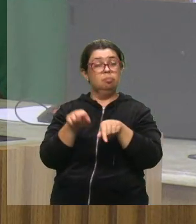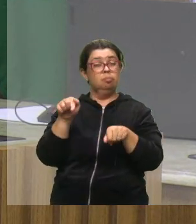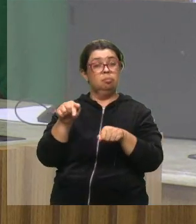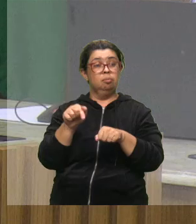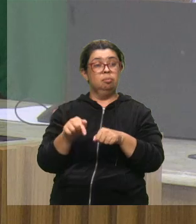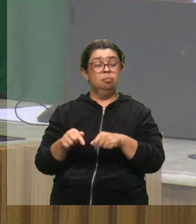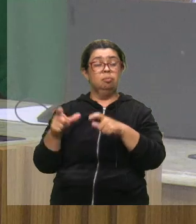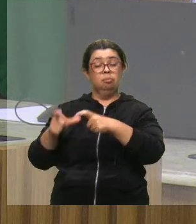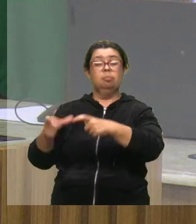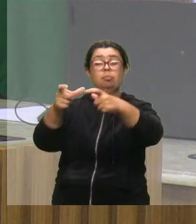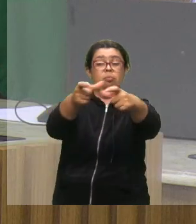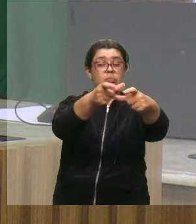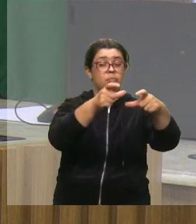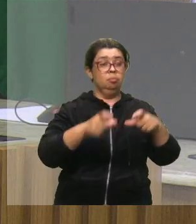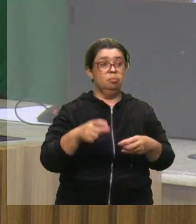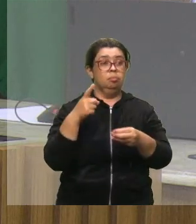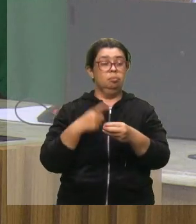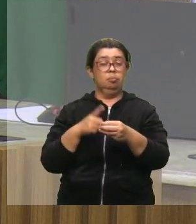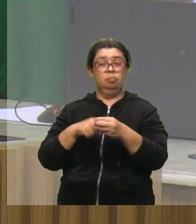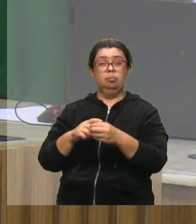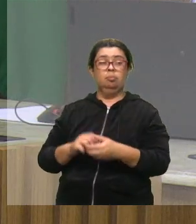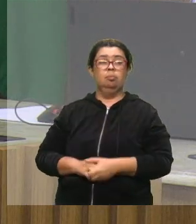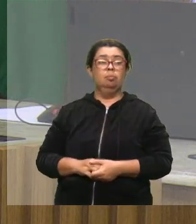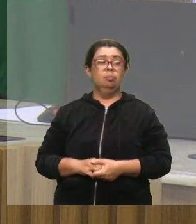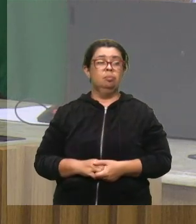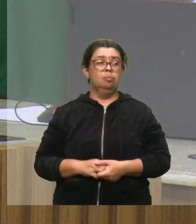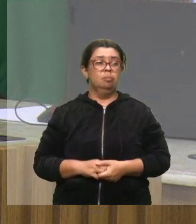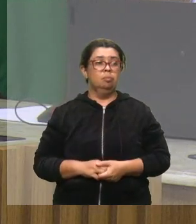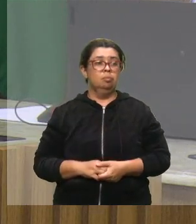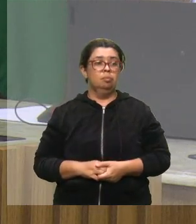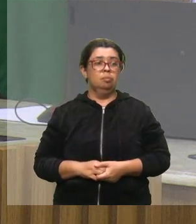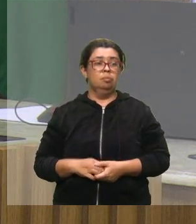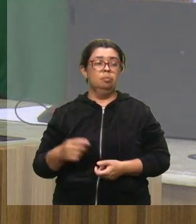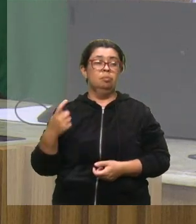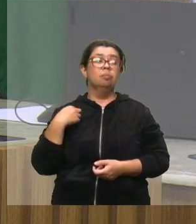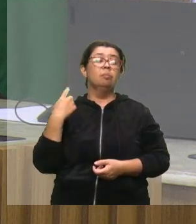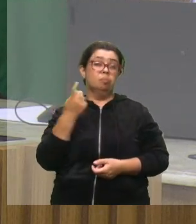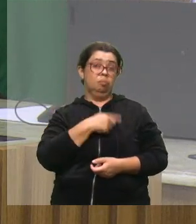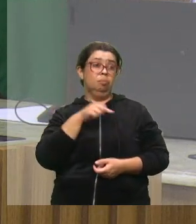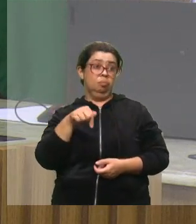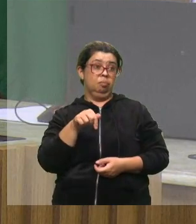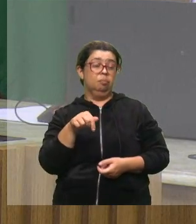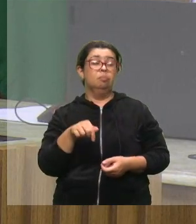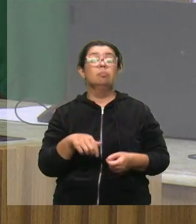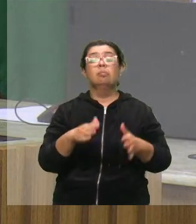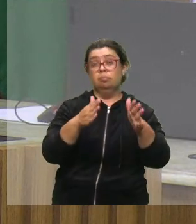diferentes regiões da cidade e por temas também. Claro que nós estamos aqui para cobrar